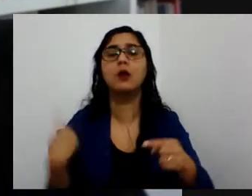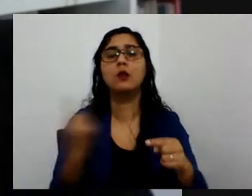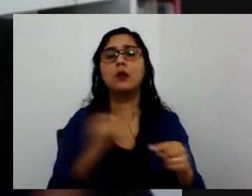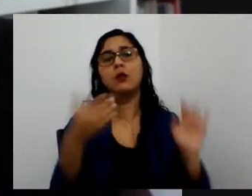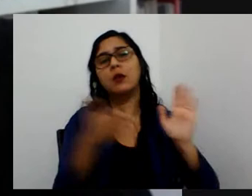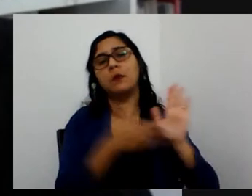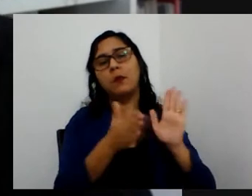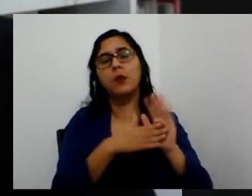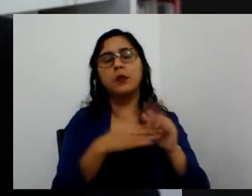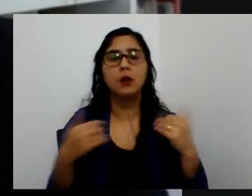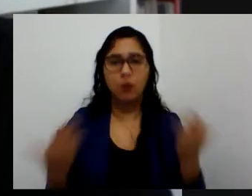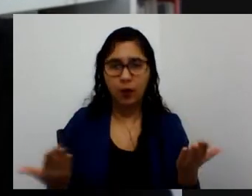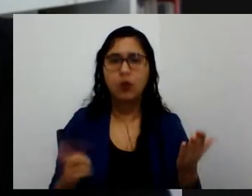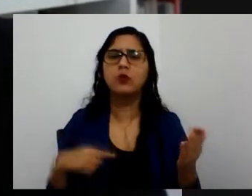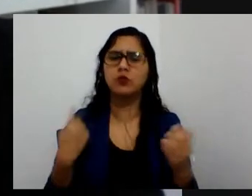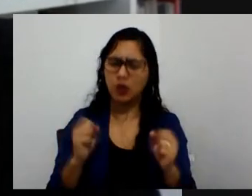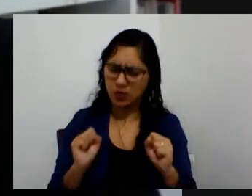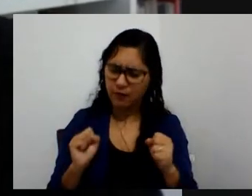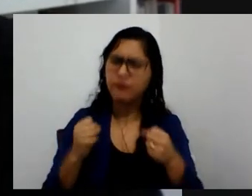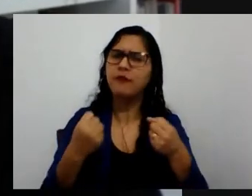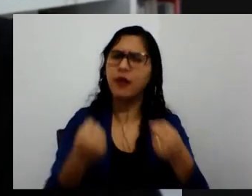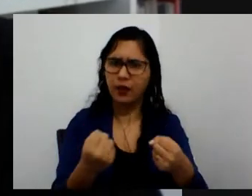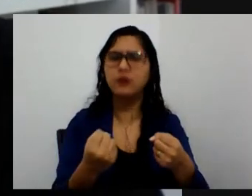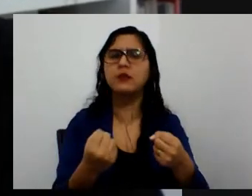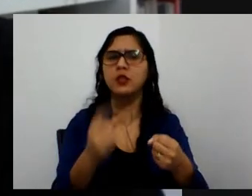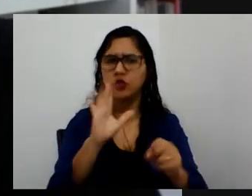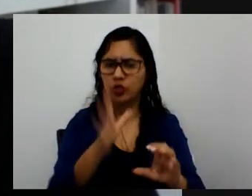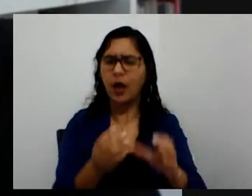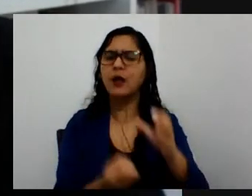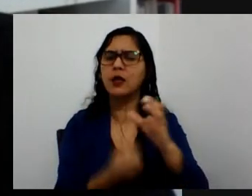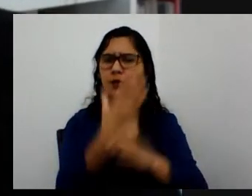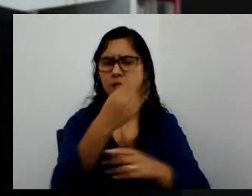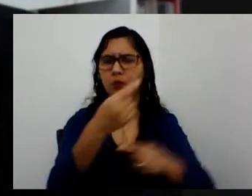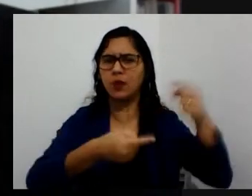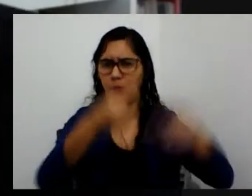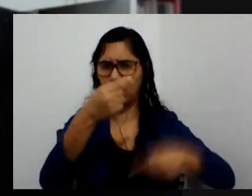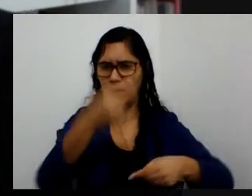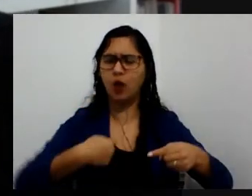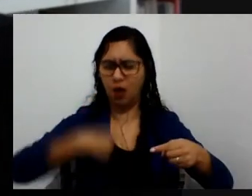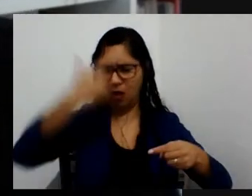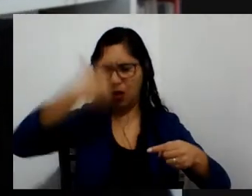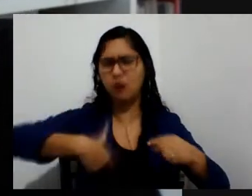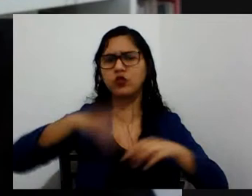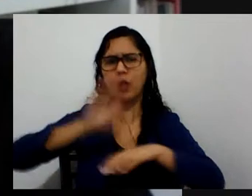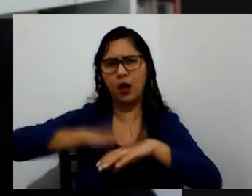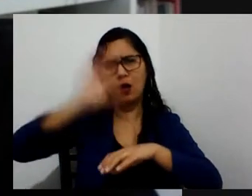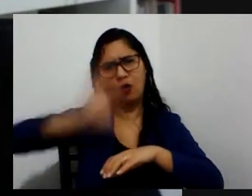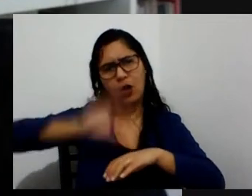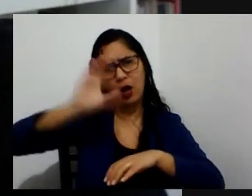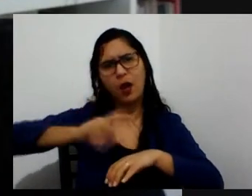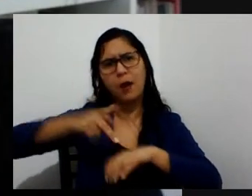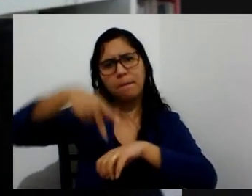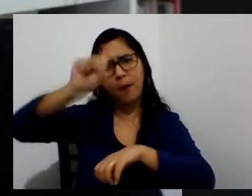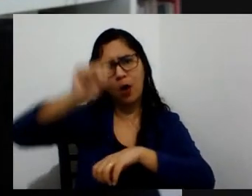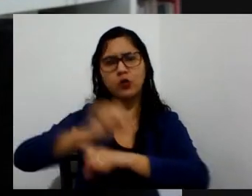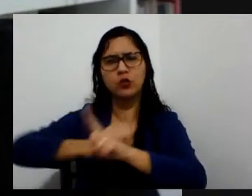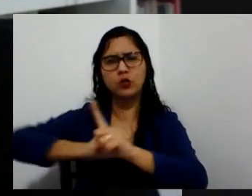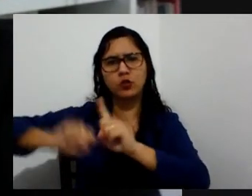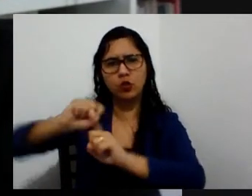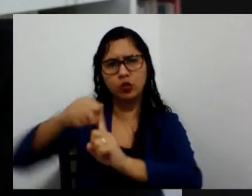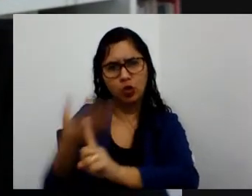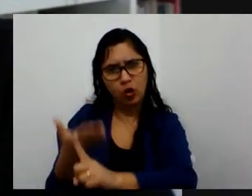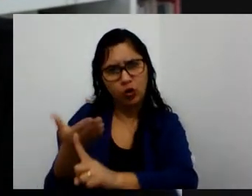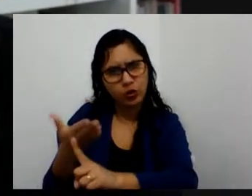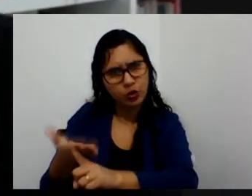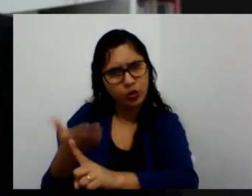Nós que defendemos a implementação dessas políticas já há muito tempo, eu mesmo coordenei o programa de pós-graduação em Sociologia, que foi um dos